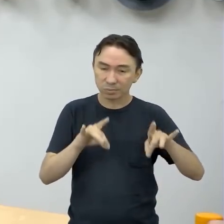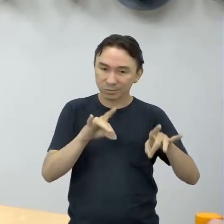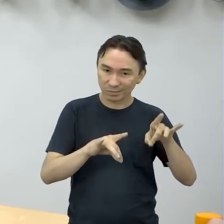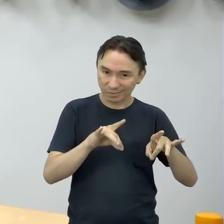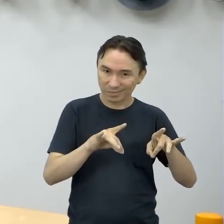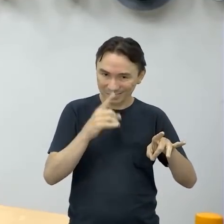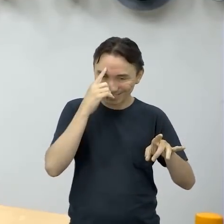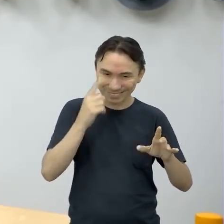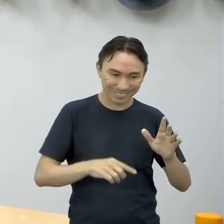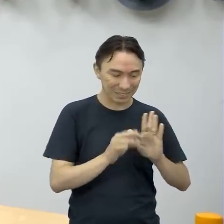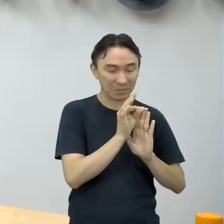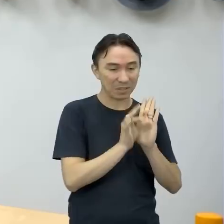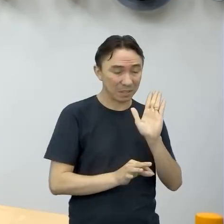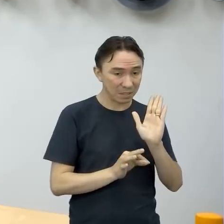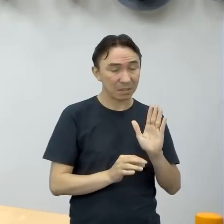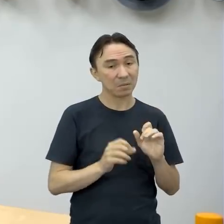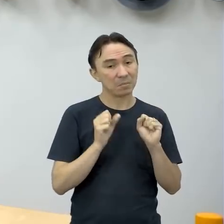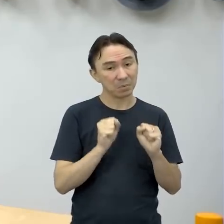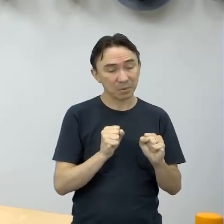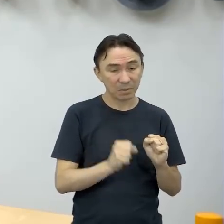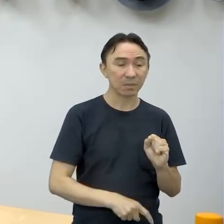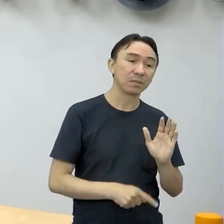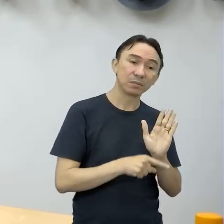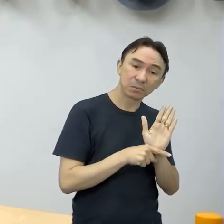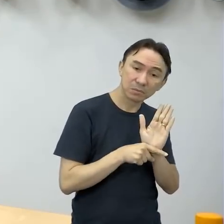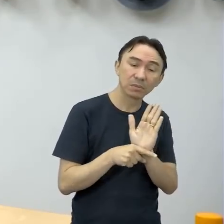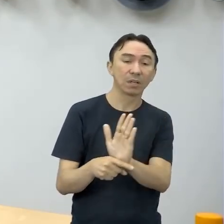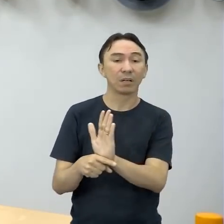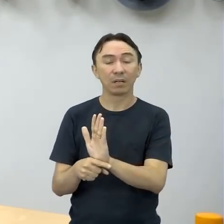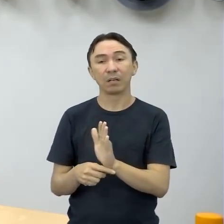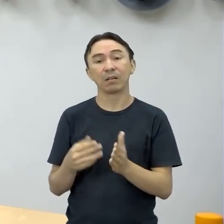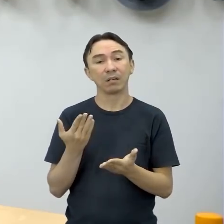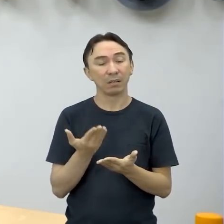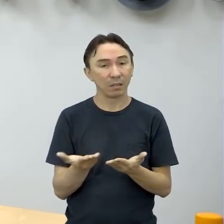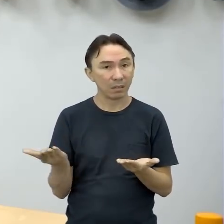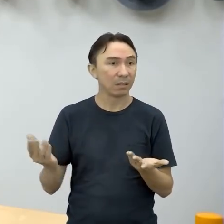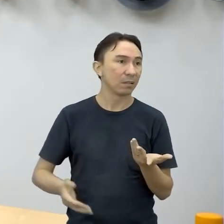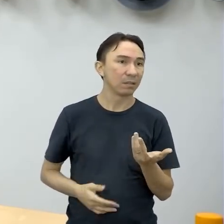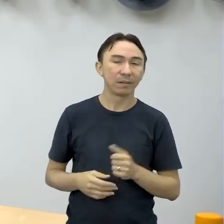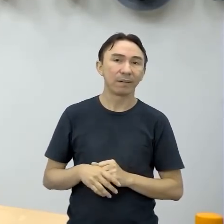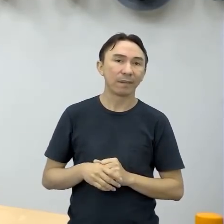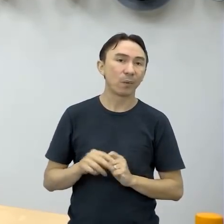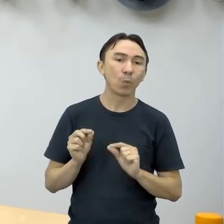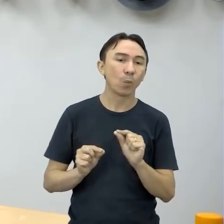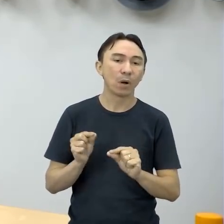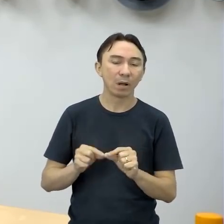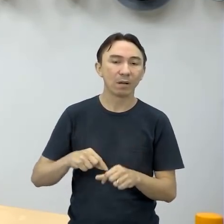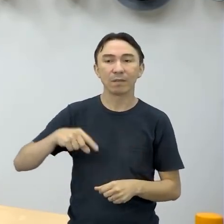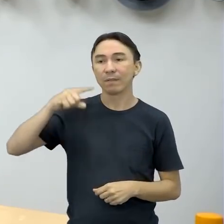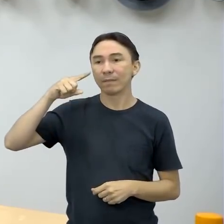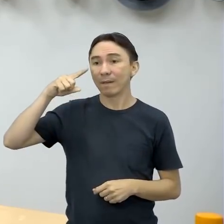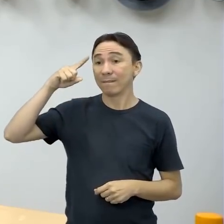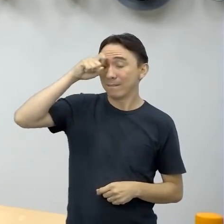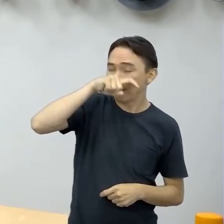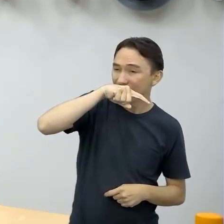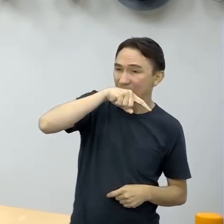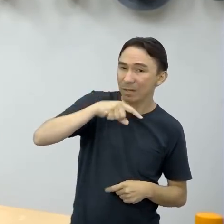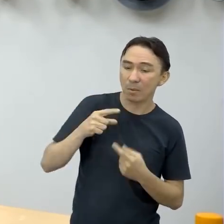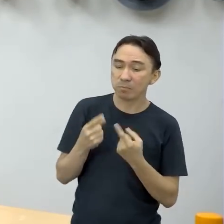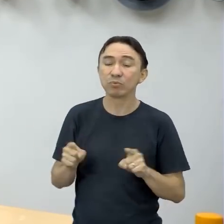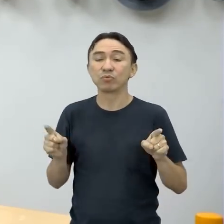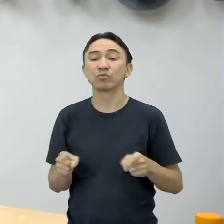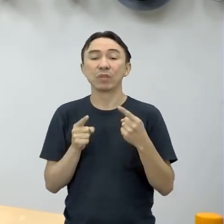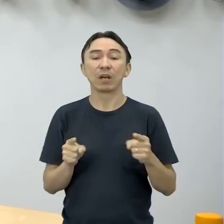a desenvolver uma prática do outro componente, desafios musicais, né? Desafios musicais, por exemplo.